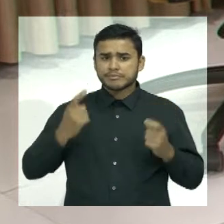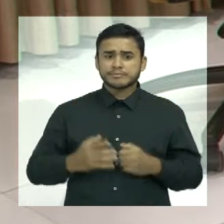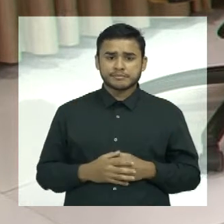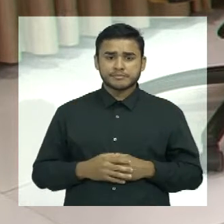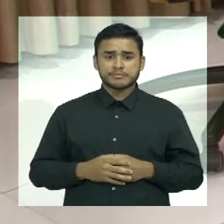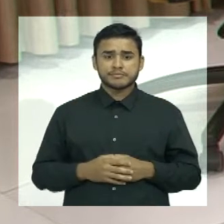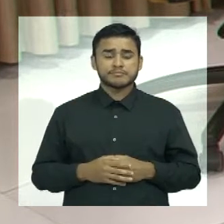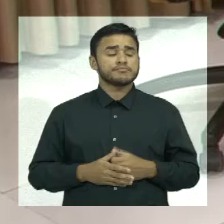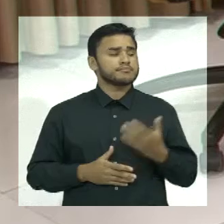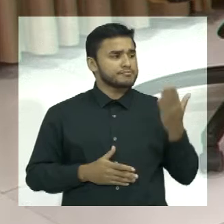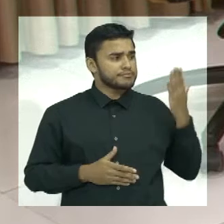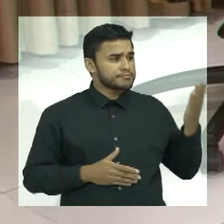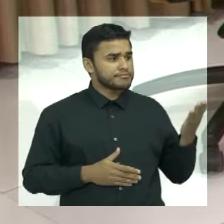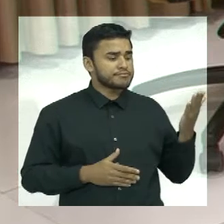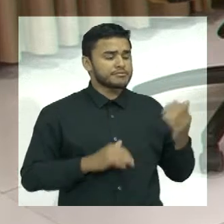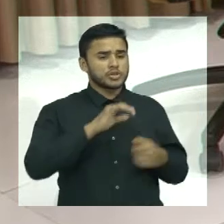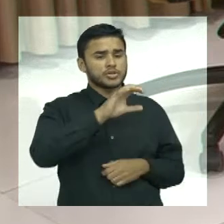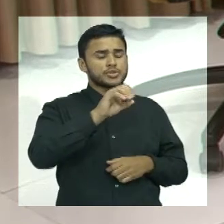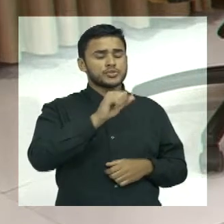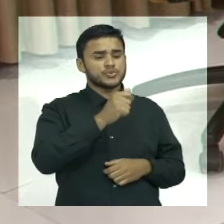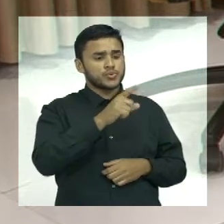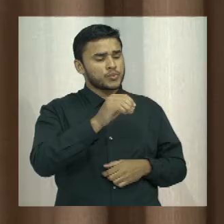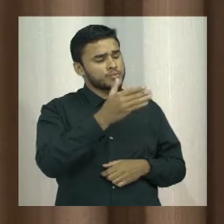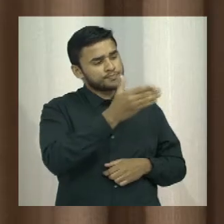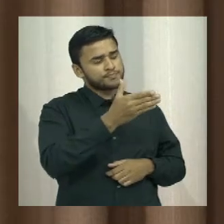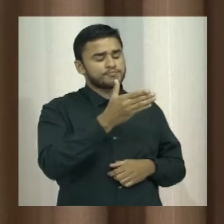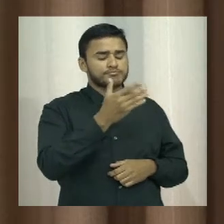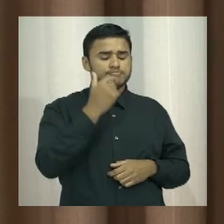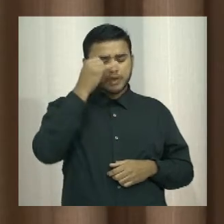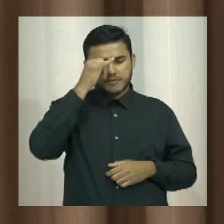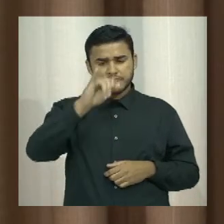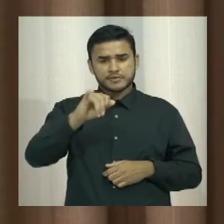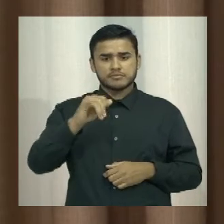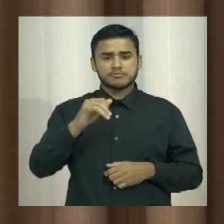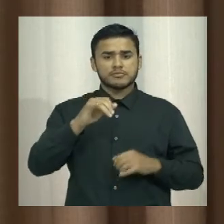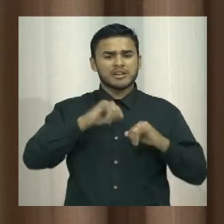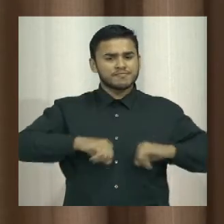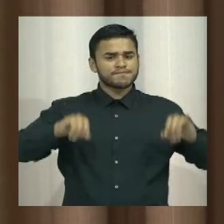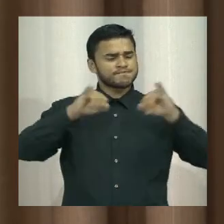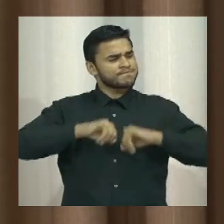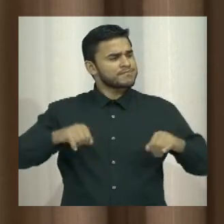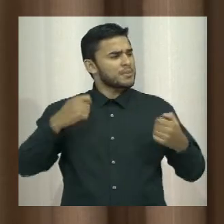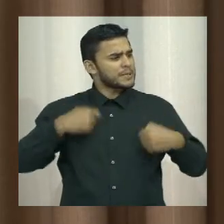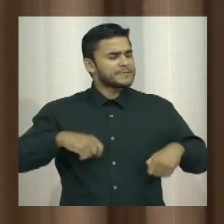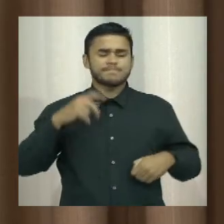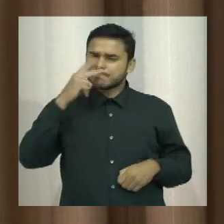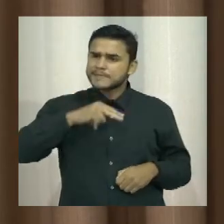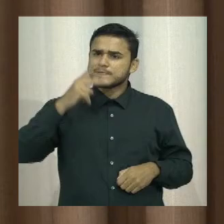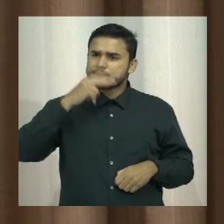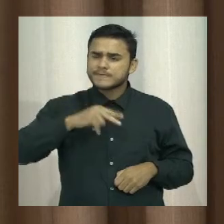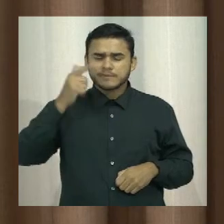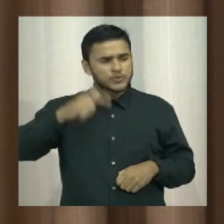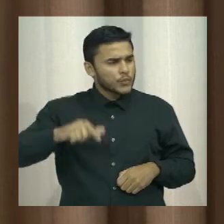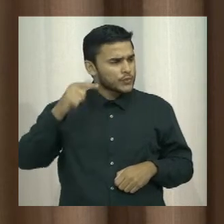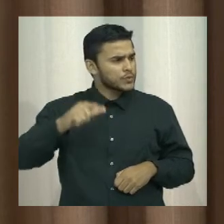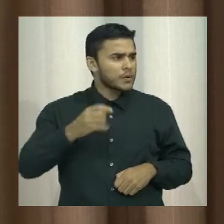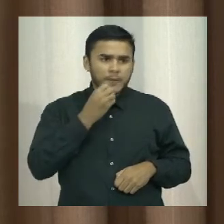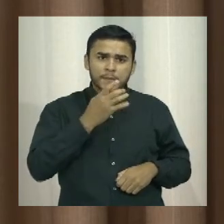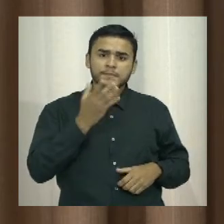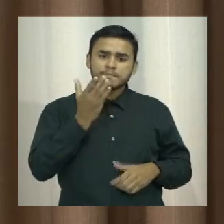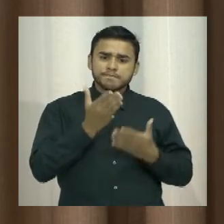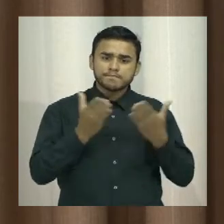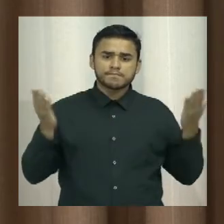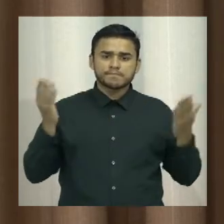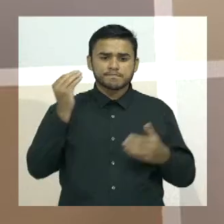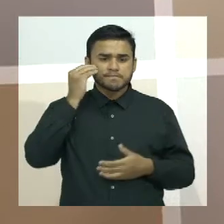E a gente volta para a prevenção, né, doutor? Quanto mais se fala, quanto mais se informa, quanto mais se educa, é a melhor maneira de se